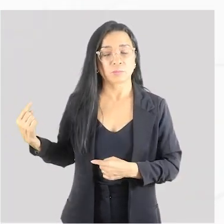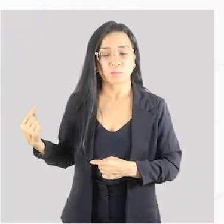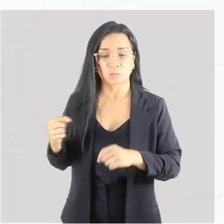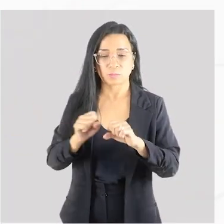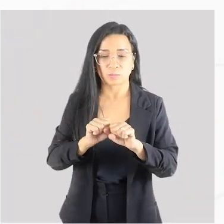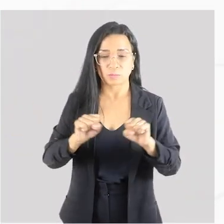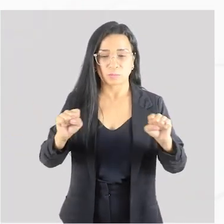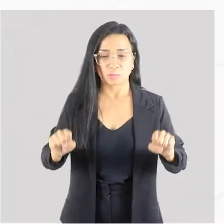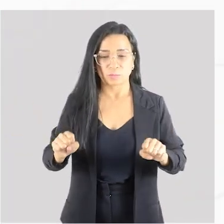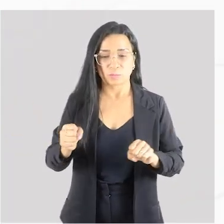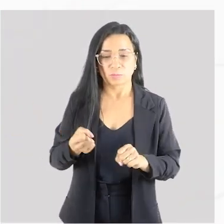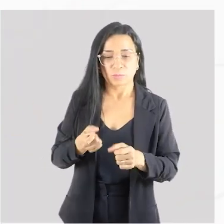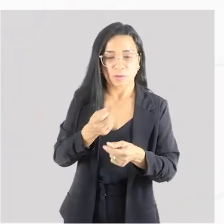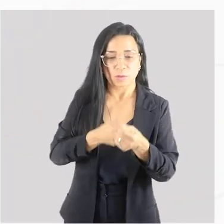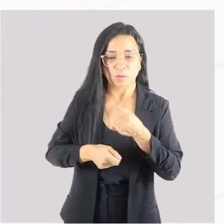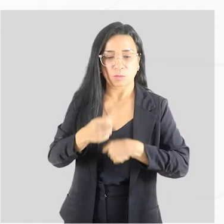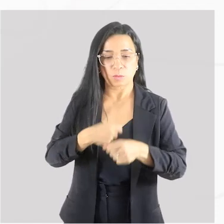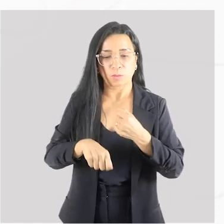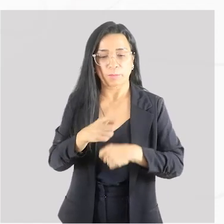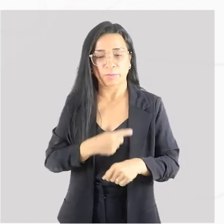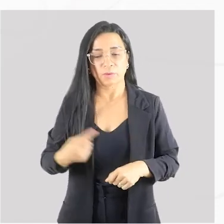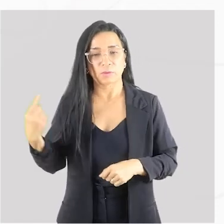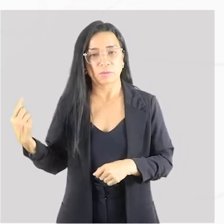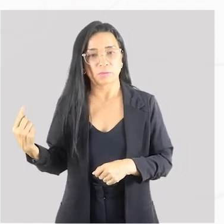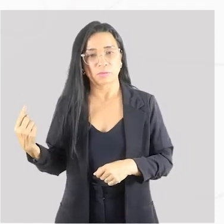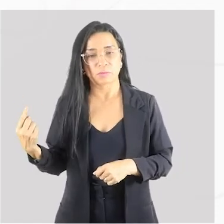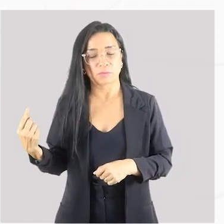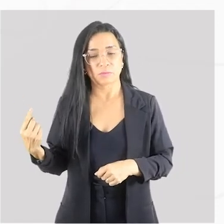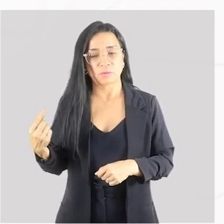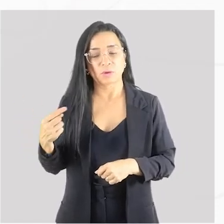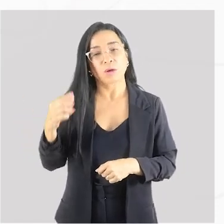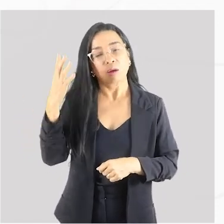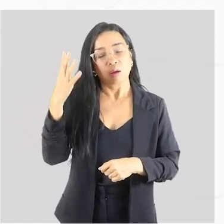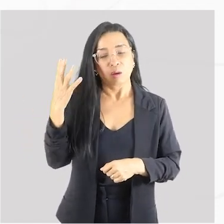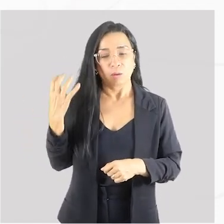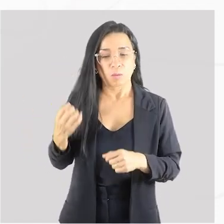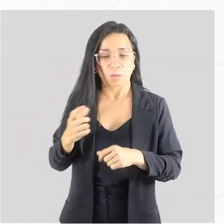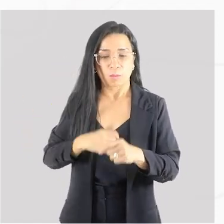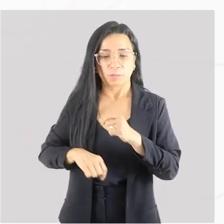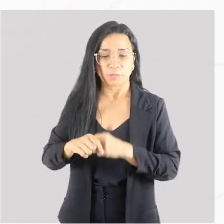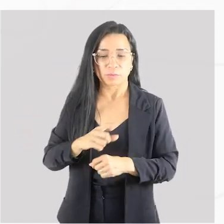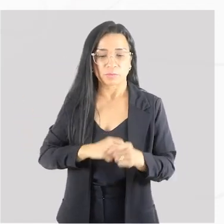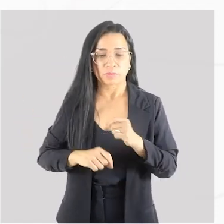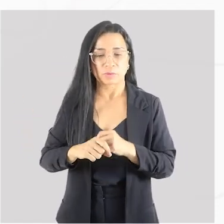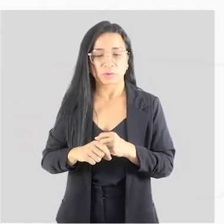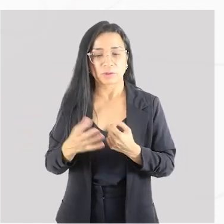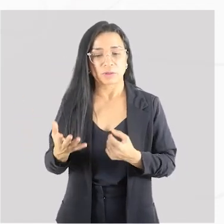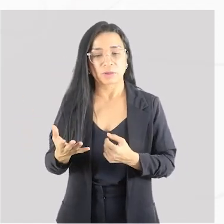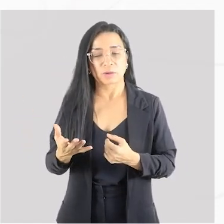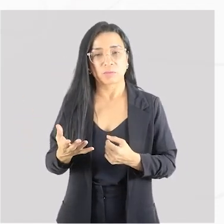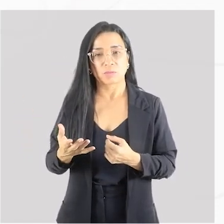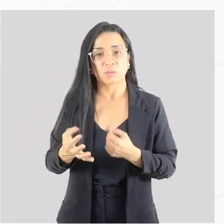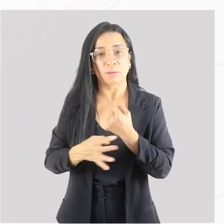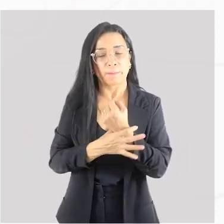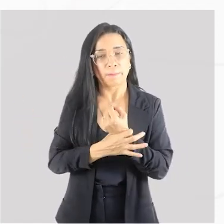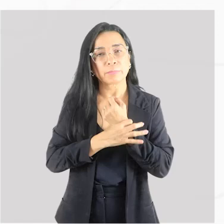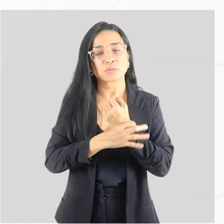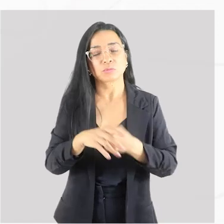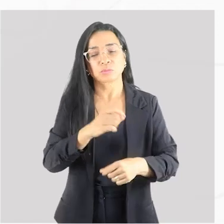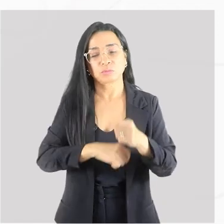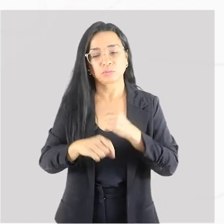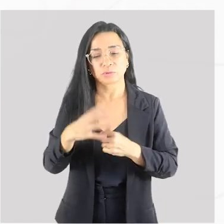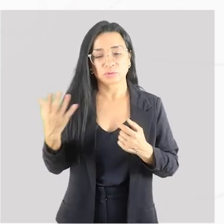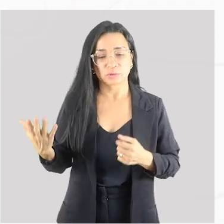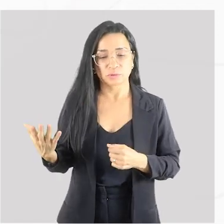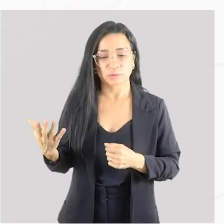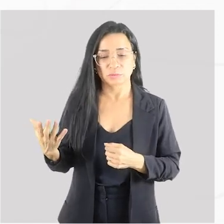mais econômicas do que políticas. Hobbes é um teórico absolutista, Locke é um liberal, não entra muito nisso aqui.